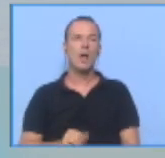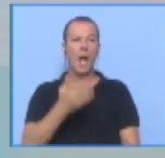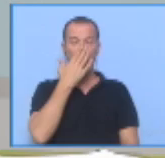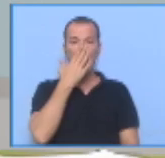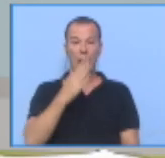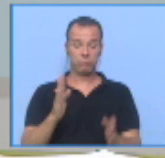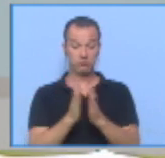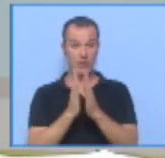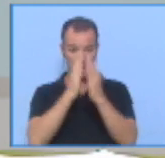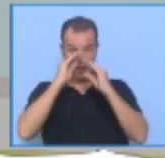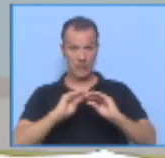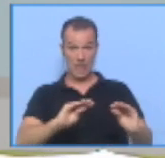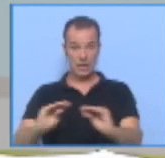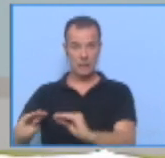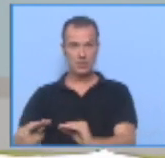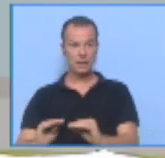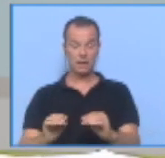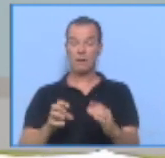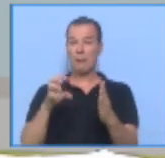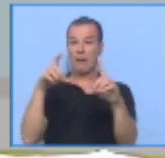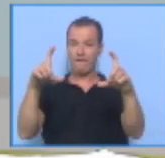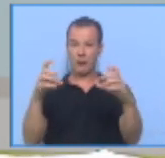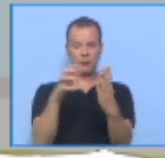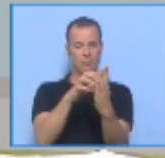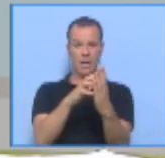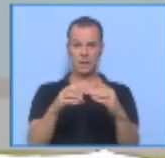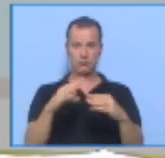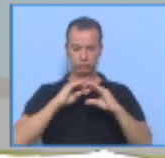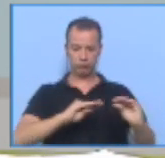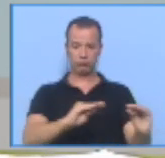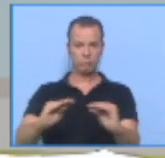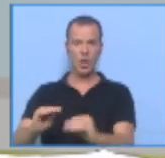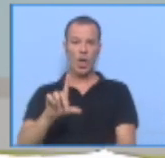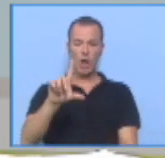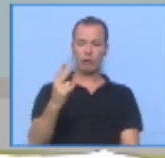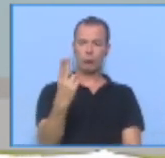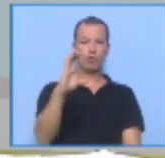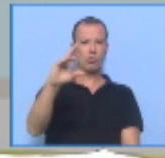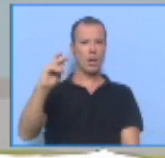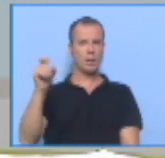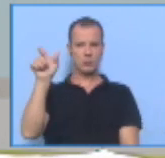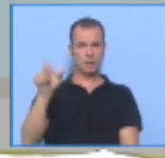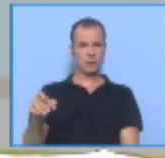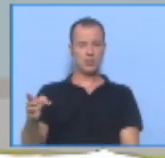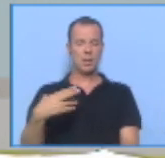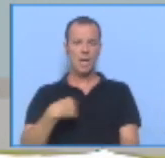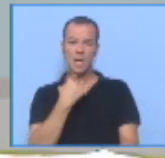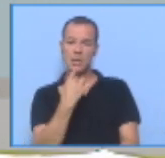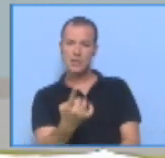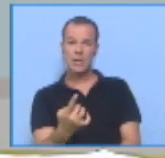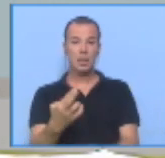catequese, a imagem de uma catequese que está aqui, Lucas a querer dizer o que se espera dos